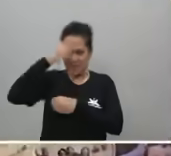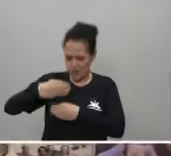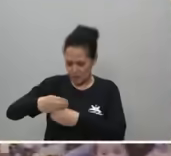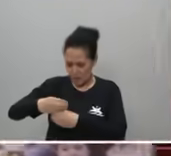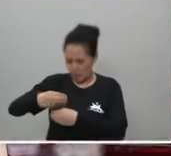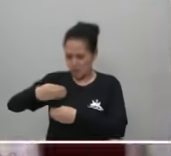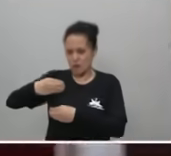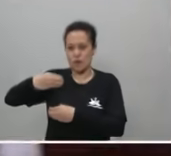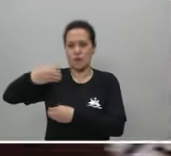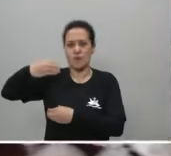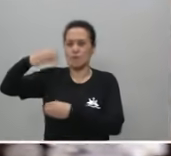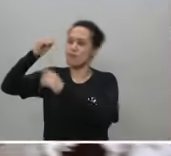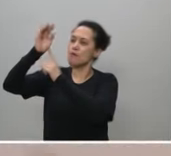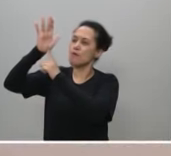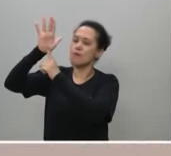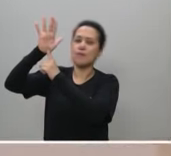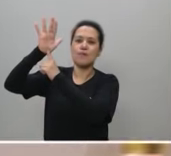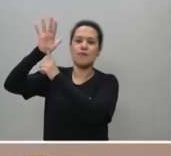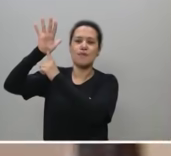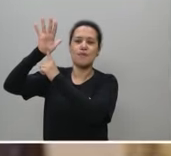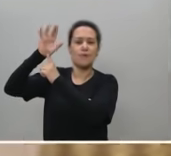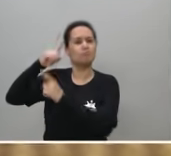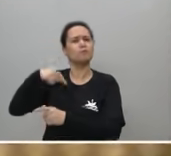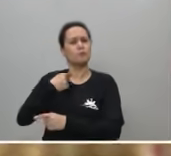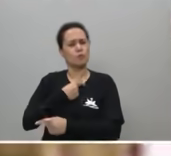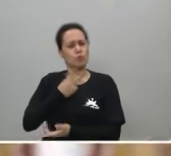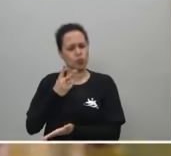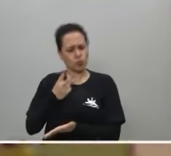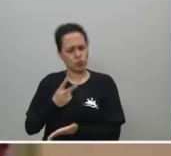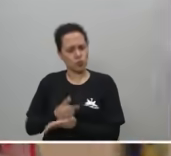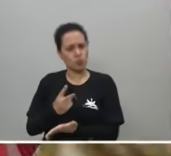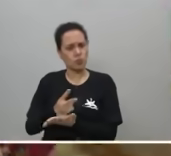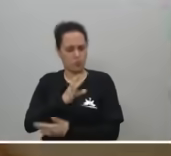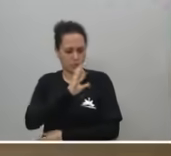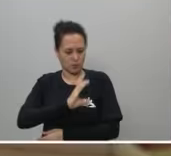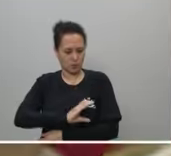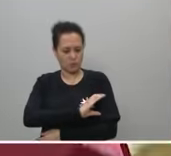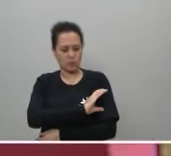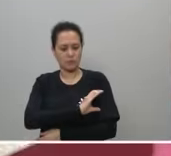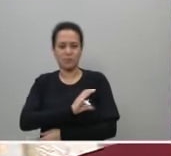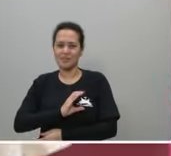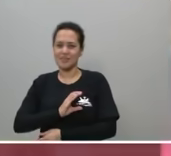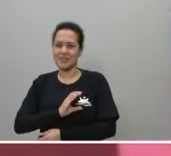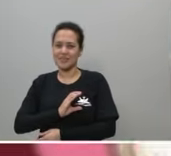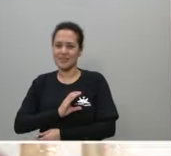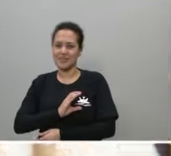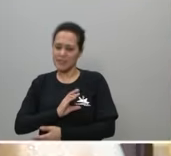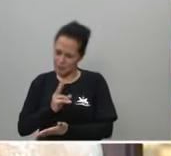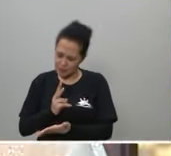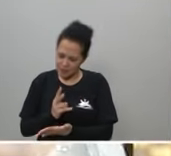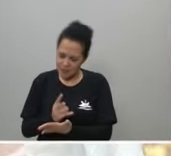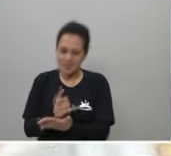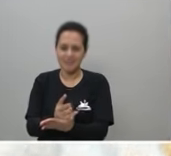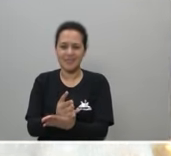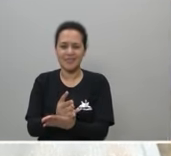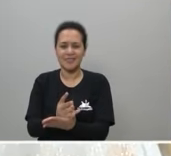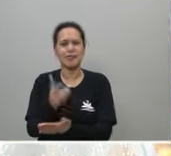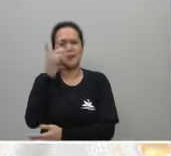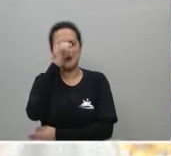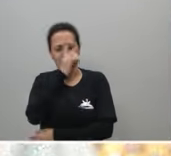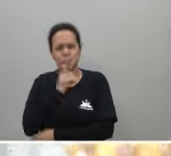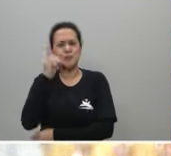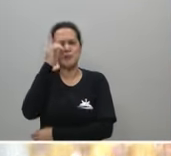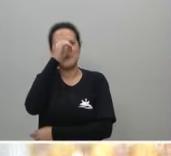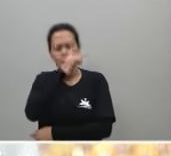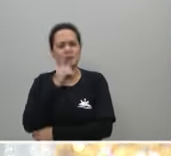estamos nessa catequese permanente. Todo domingo é uma pequena Páscoa. Todo domingo